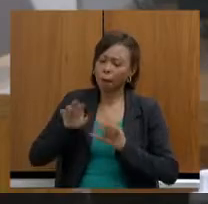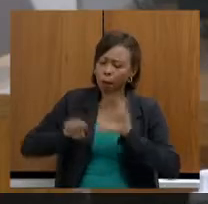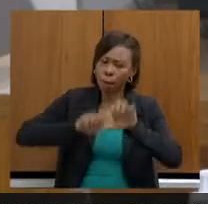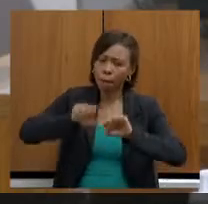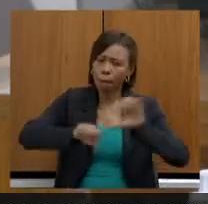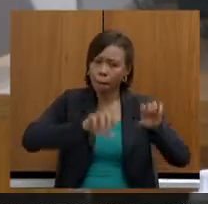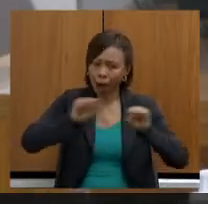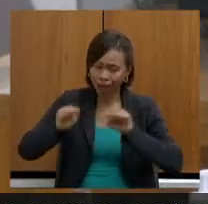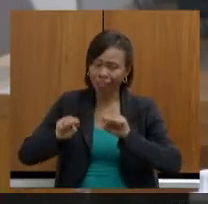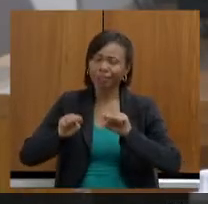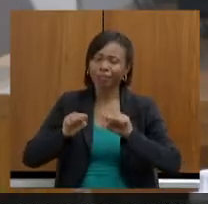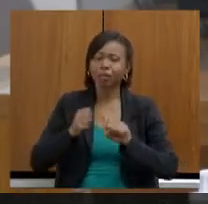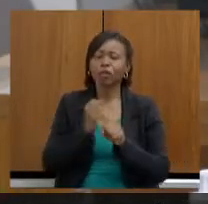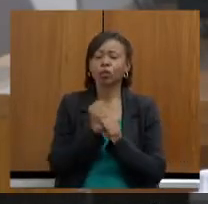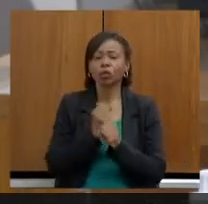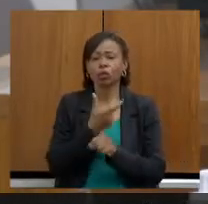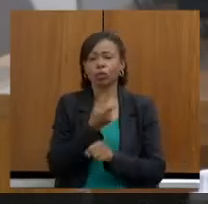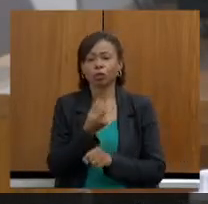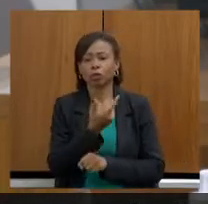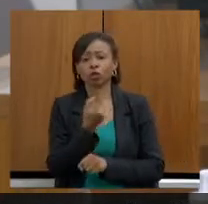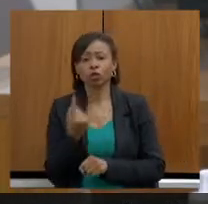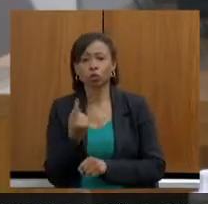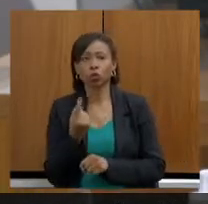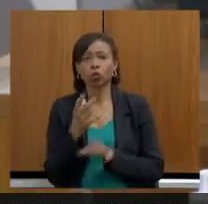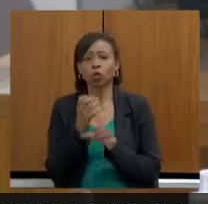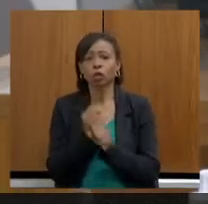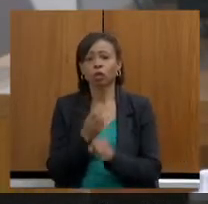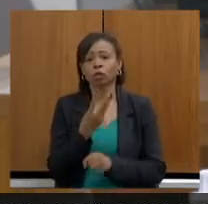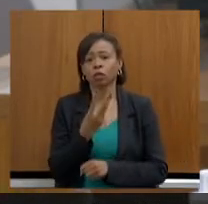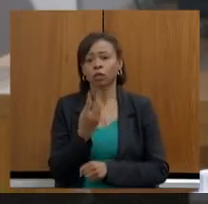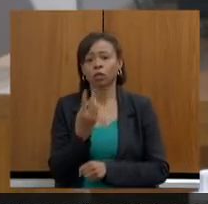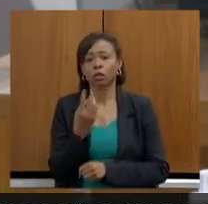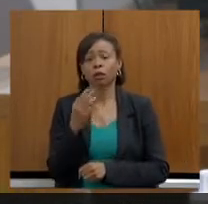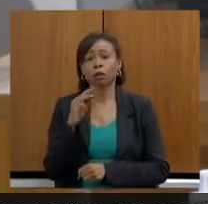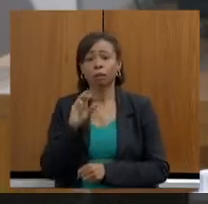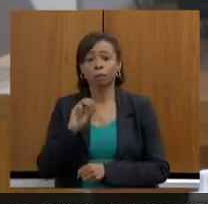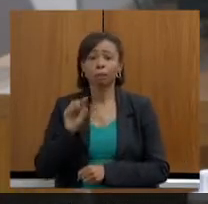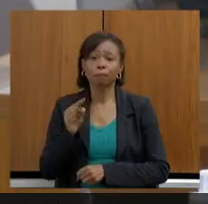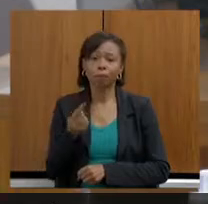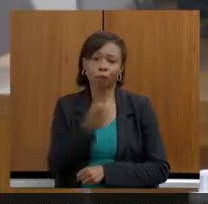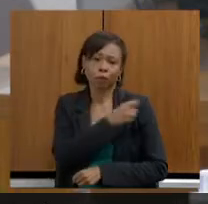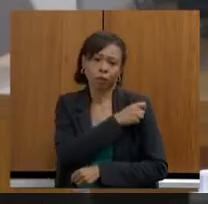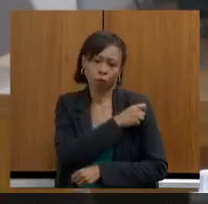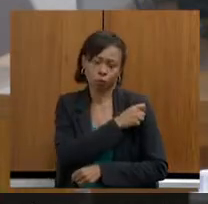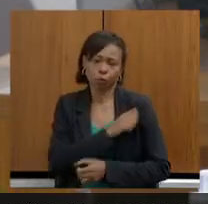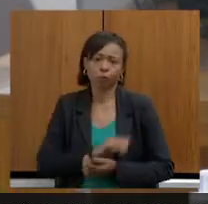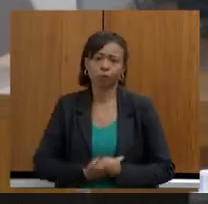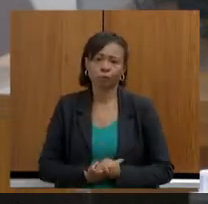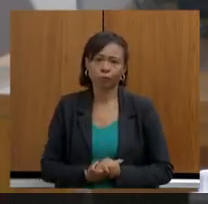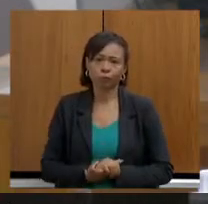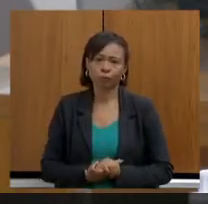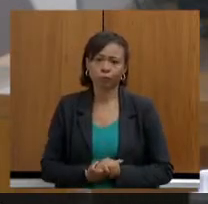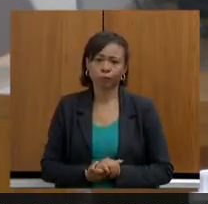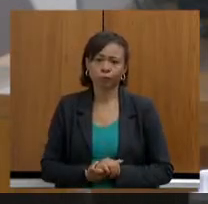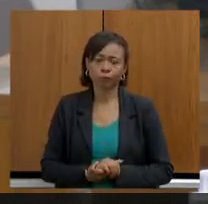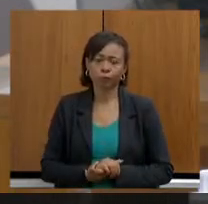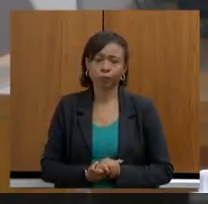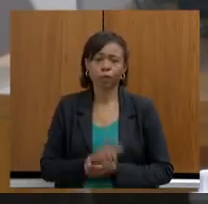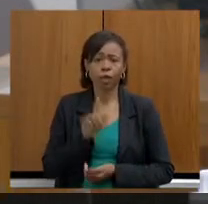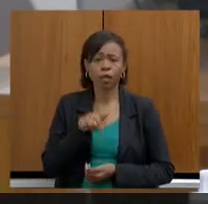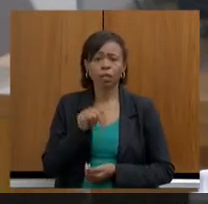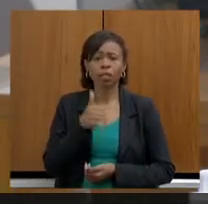em 2021 30 mil alunos prêmio escola transformação nós estamos falando de